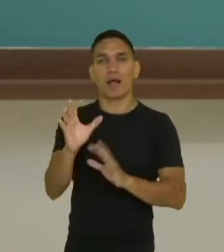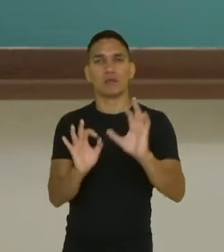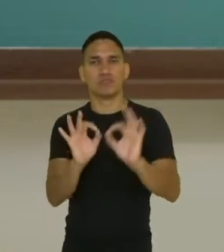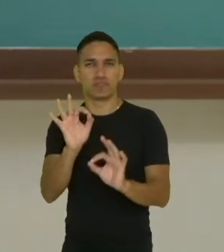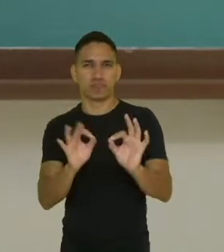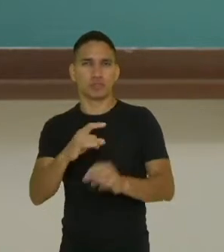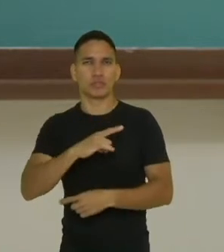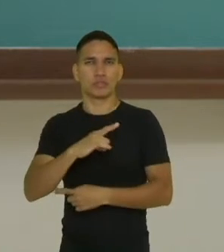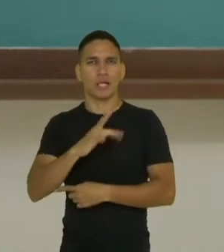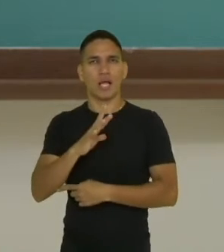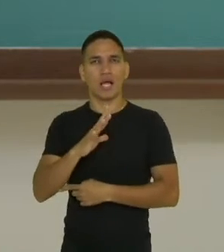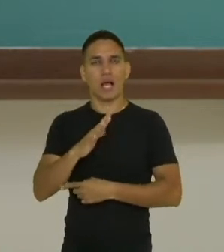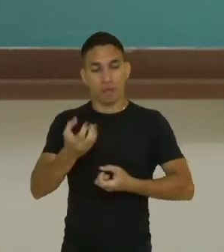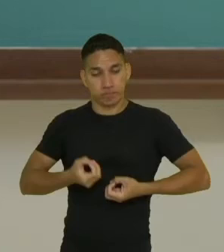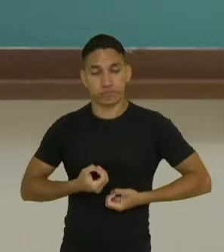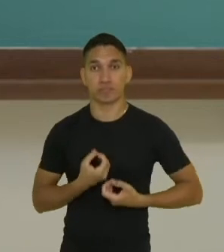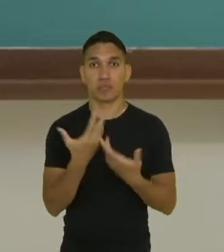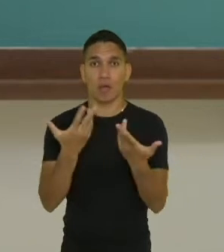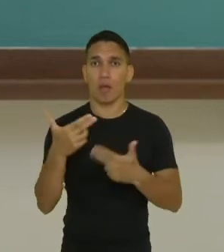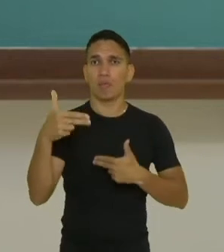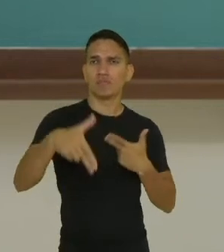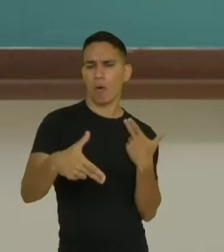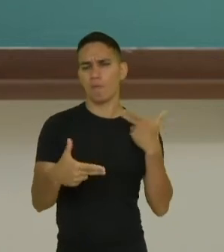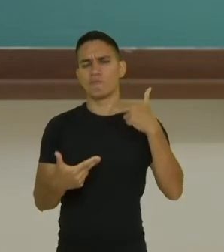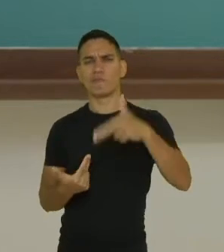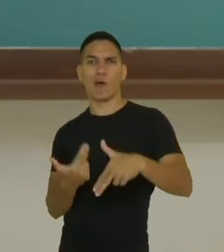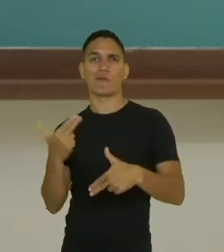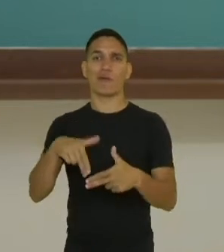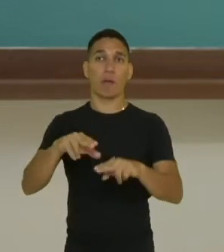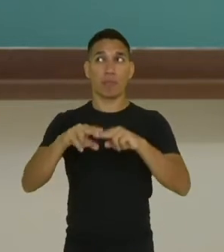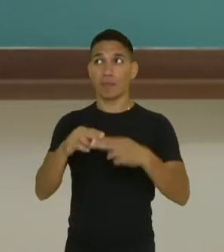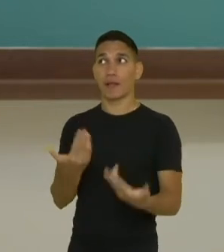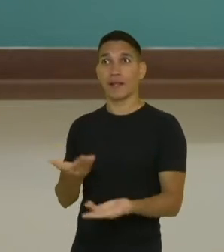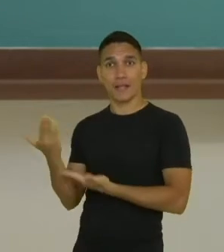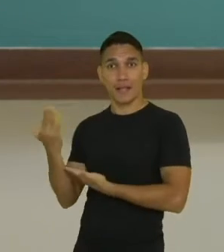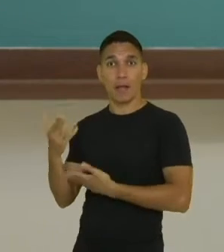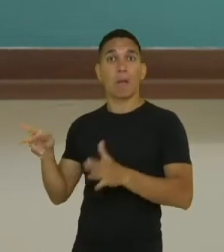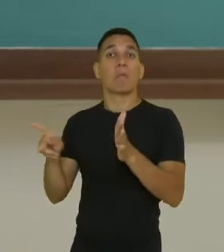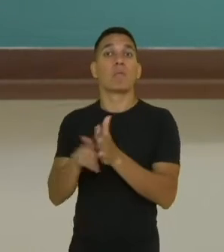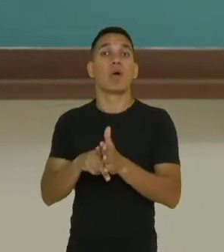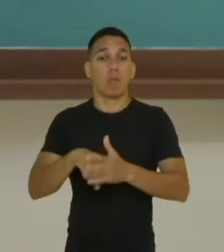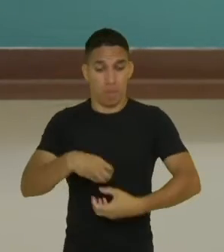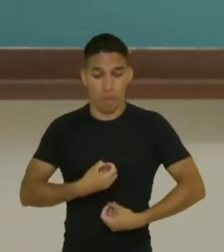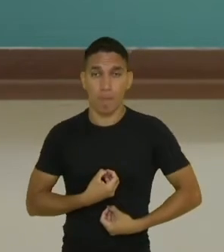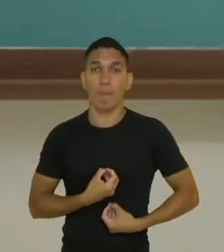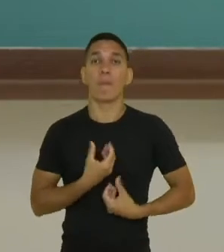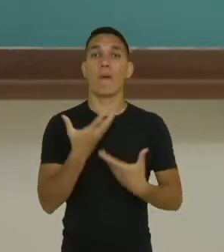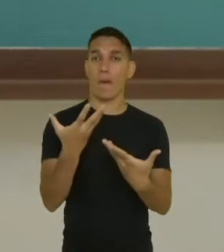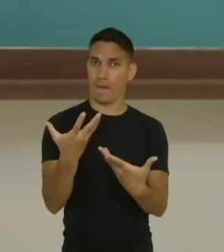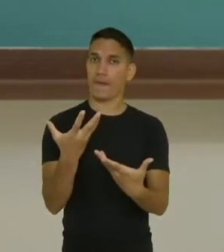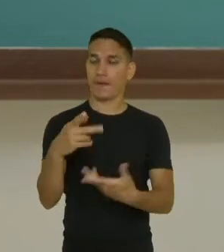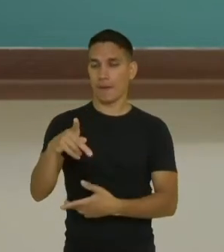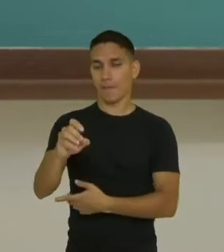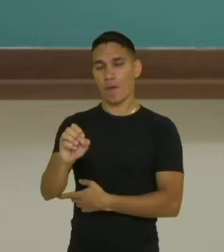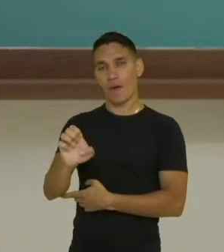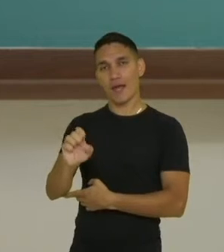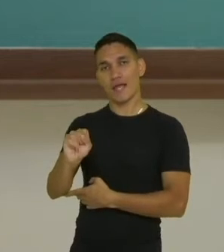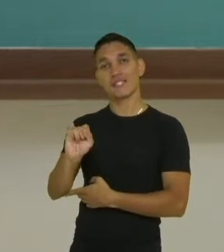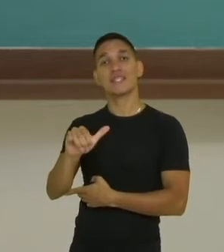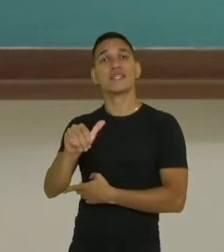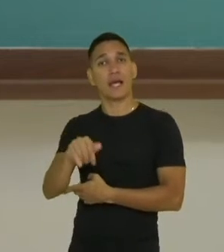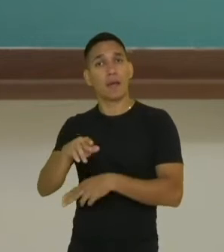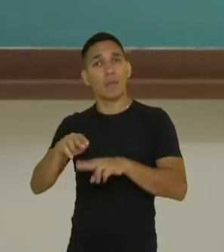de se manifestar através do rap, venha dessa ideia de ser uma poesia, e uma poesia de